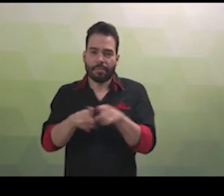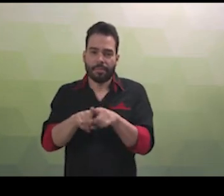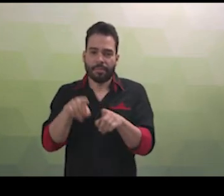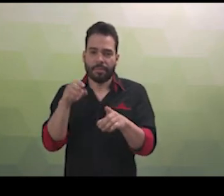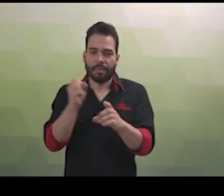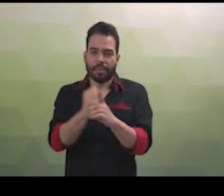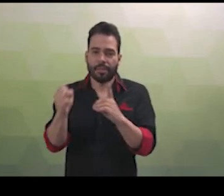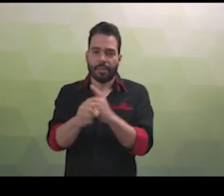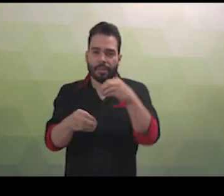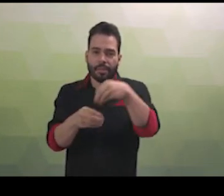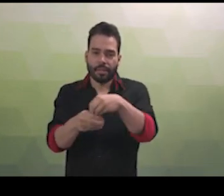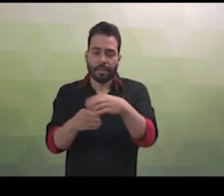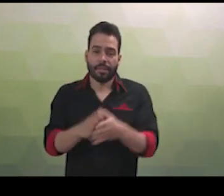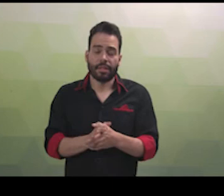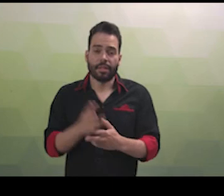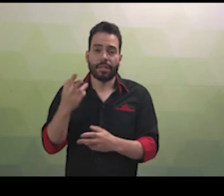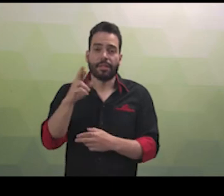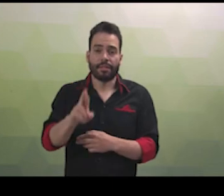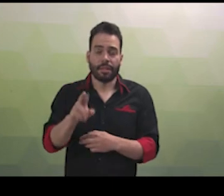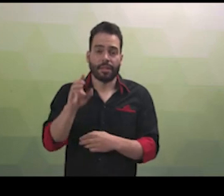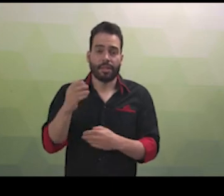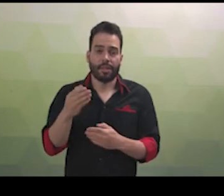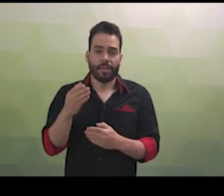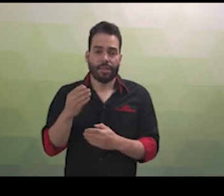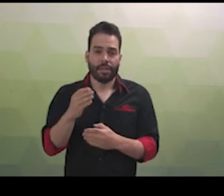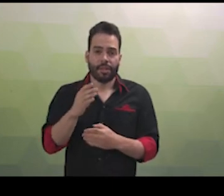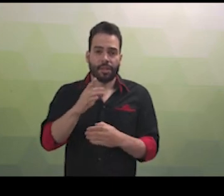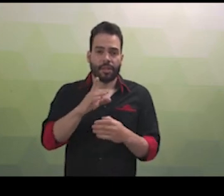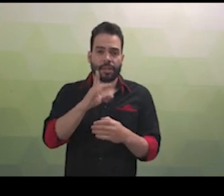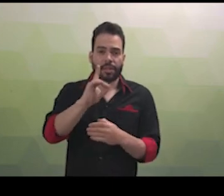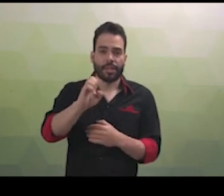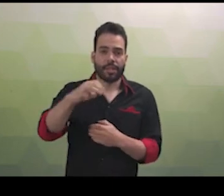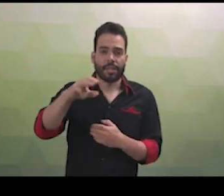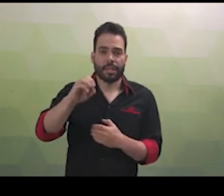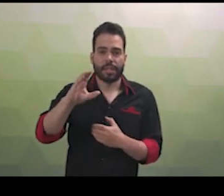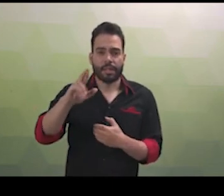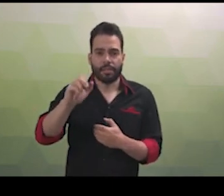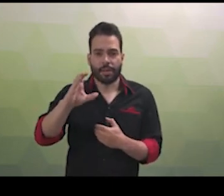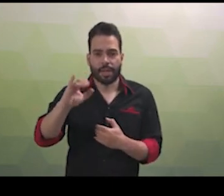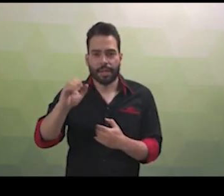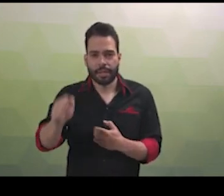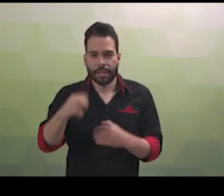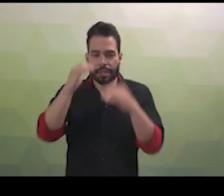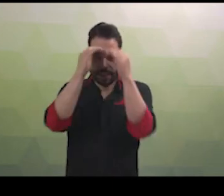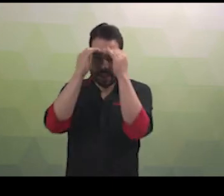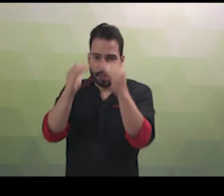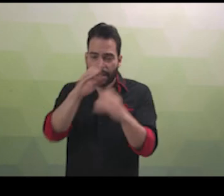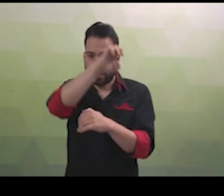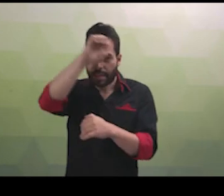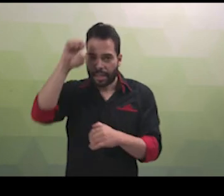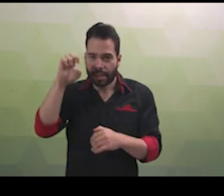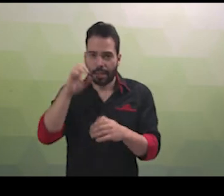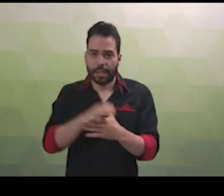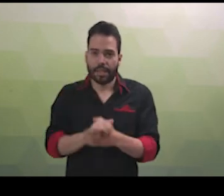inclusão social. E os nossos valores são democracia, respeito, ética,